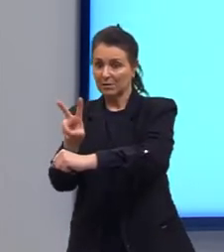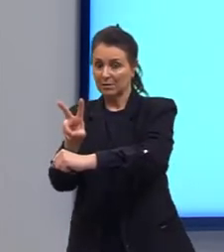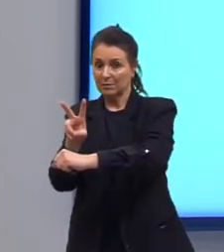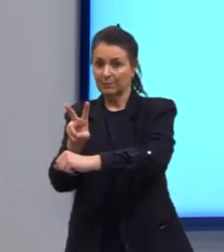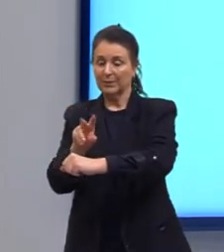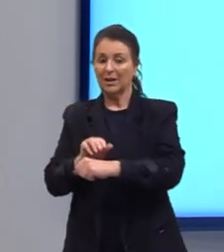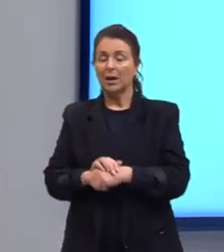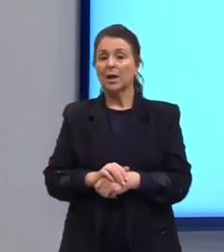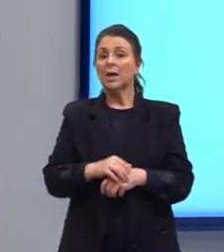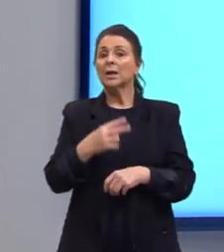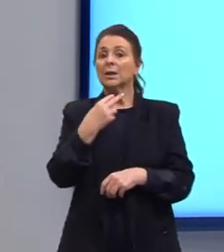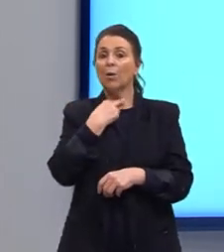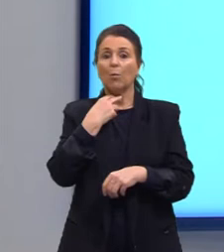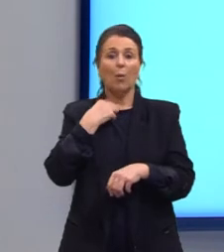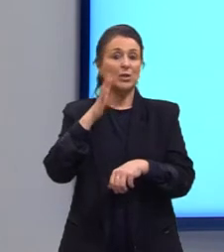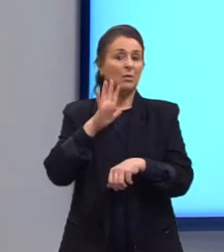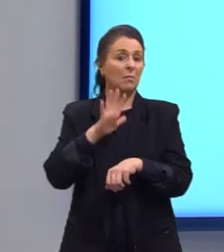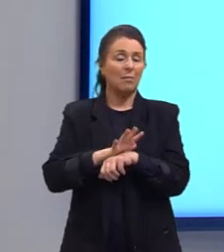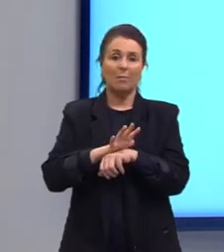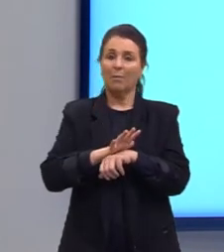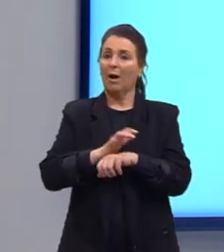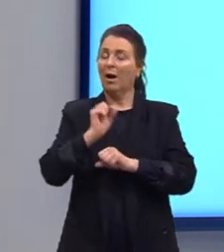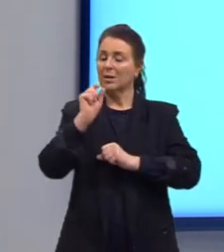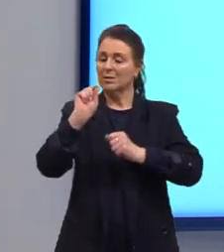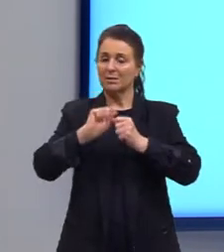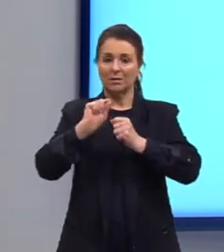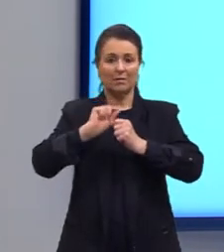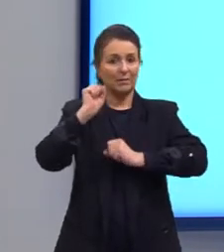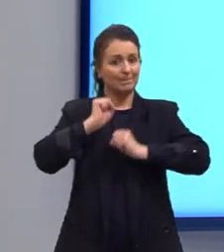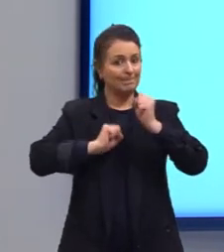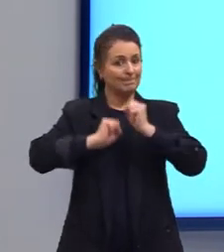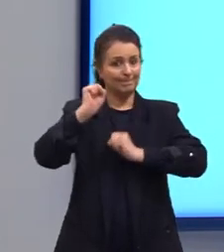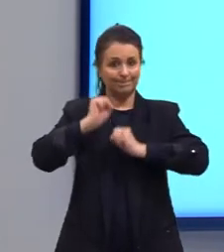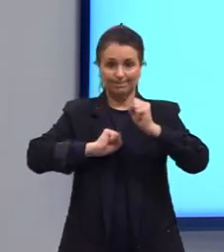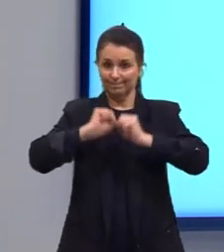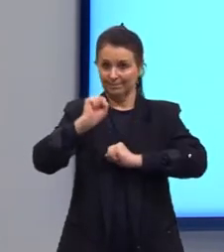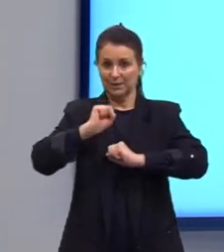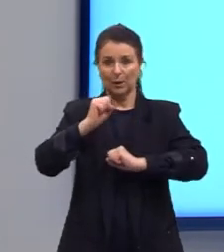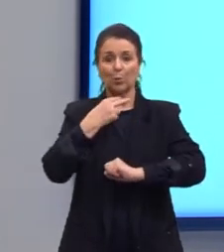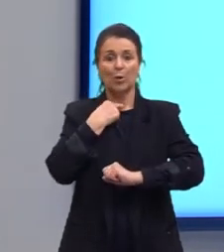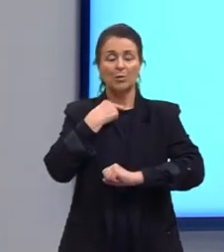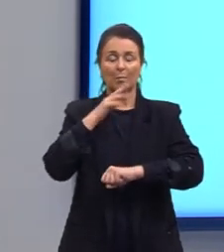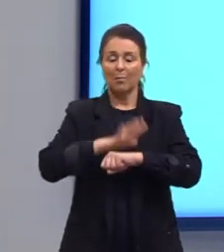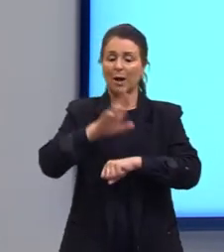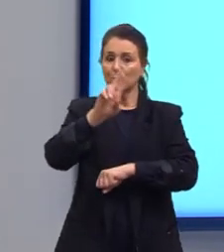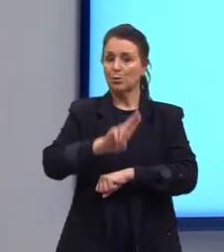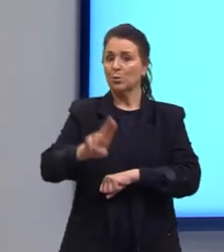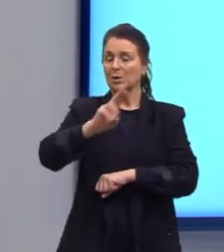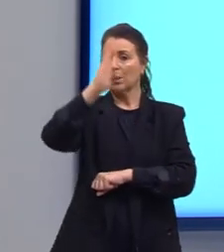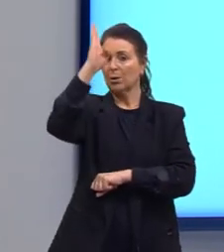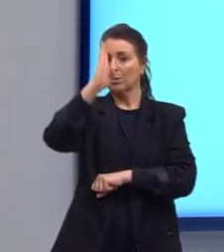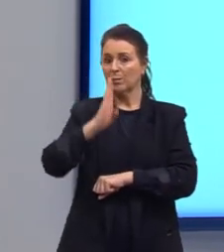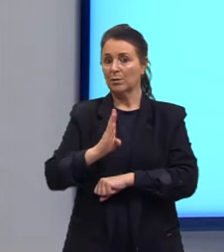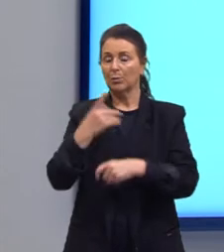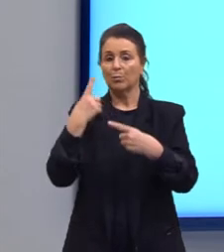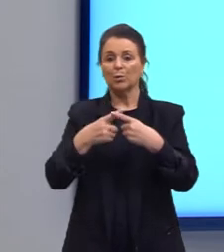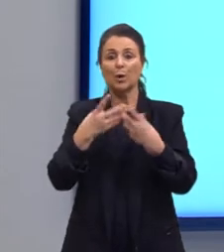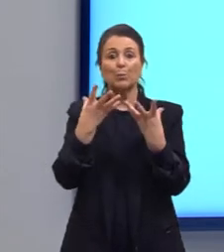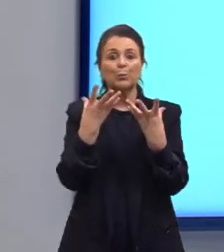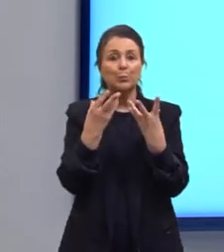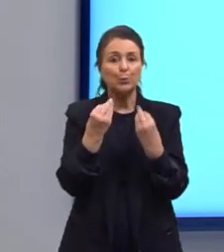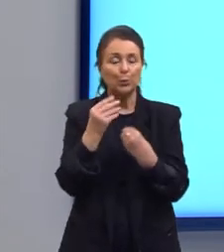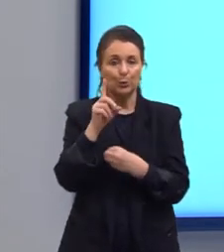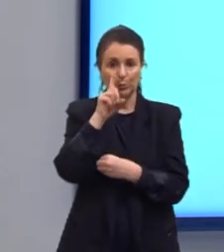ele deixou de ser utilizado ou seja ele não pode mais ser utilizado no Brasil em decorrência de ser muito